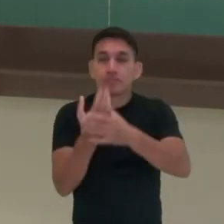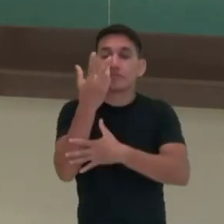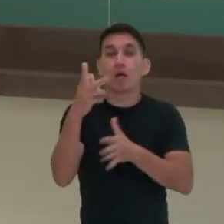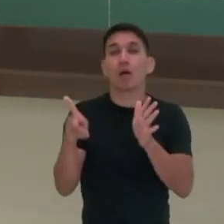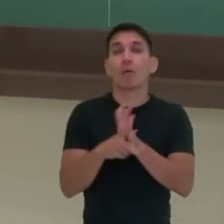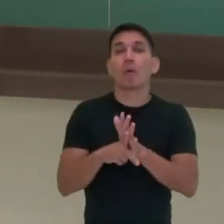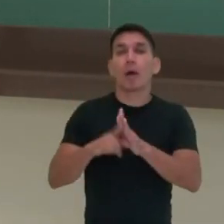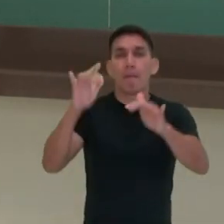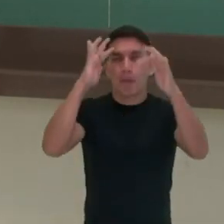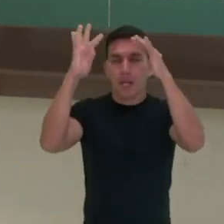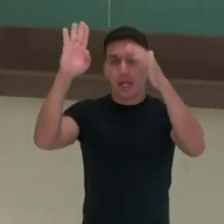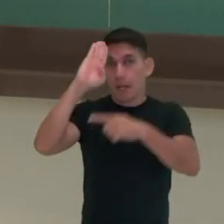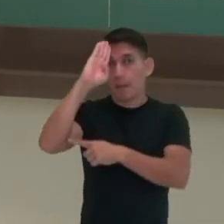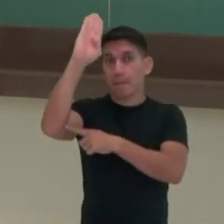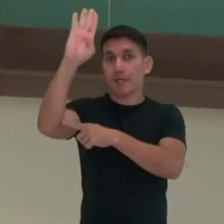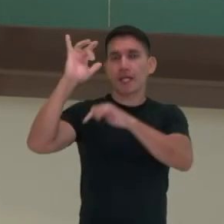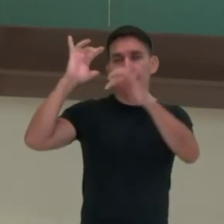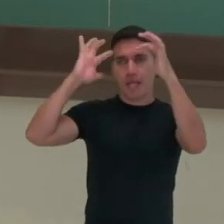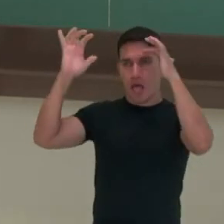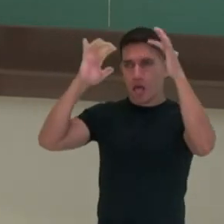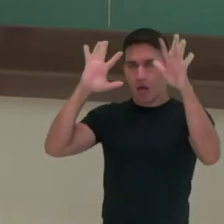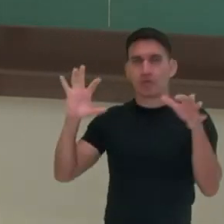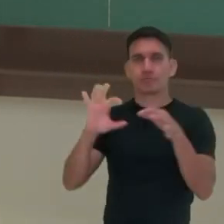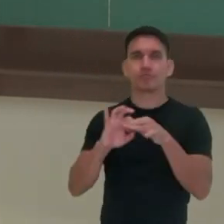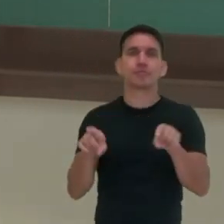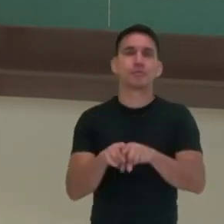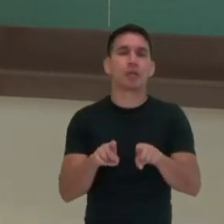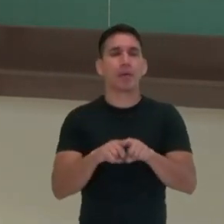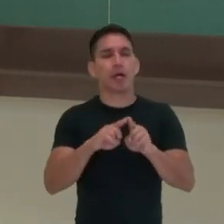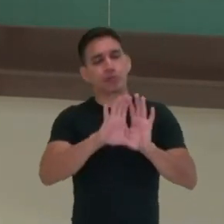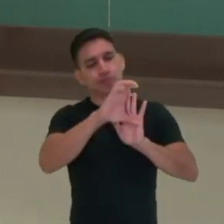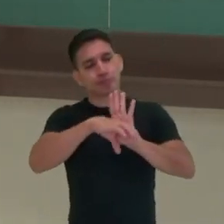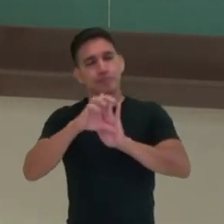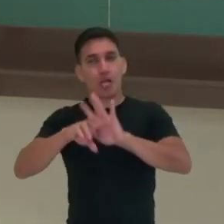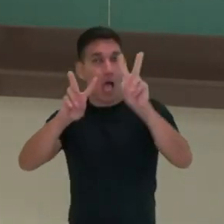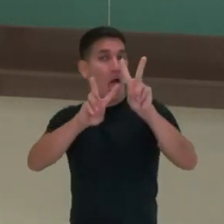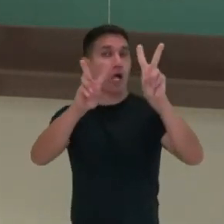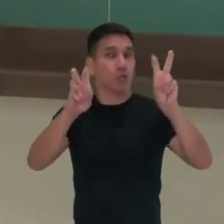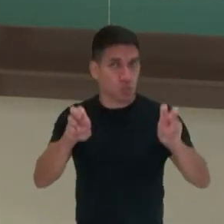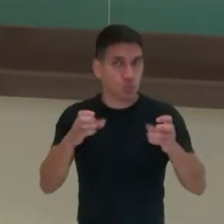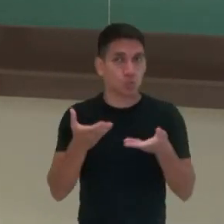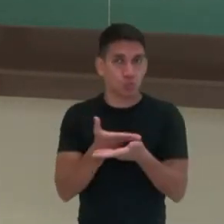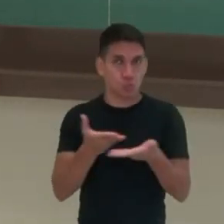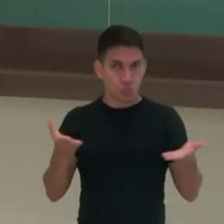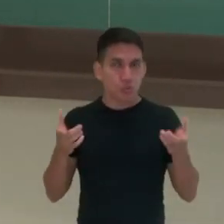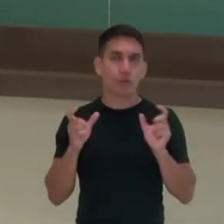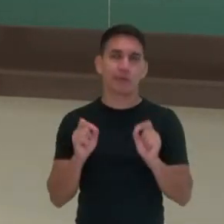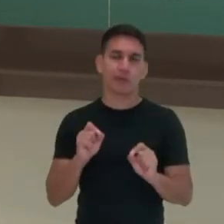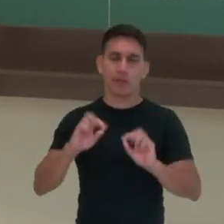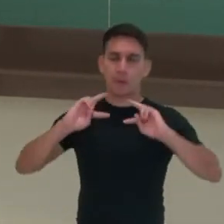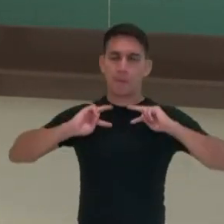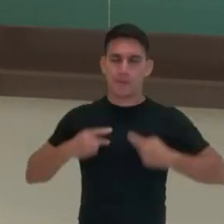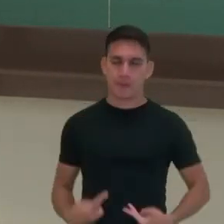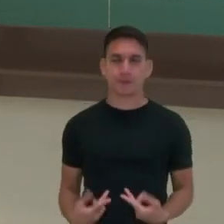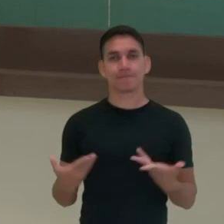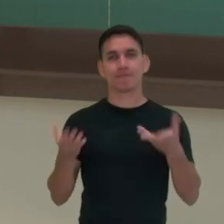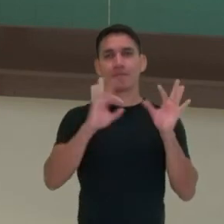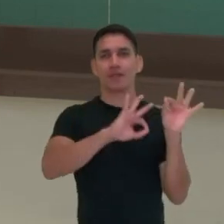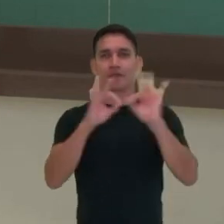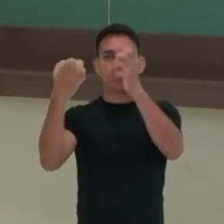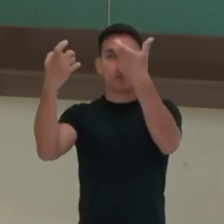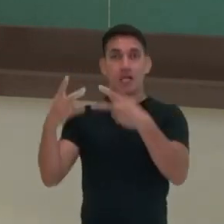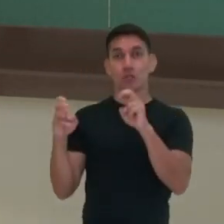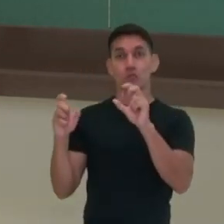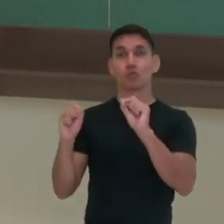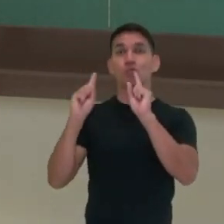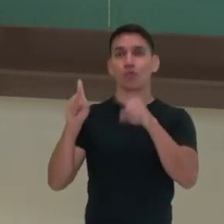suas principais teorias e concepções a respeito do ser humano. Neste vídeo,